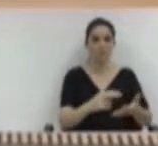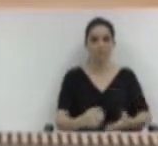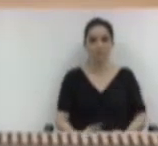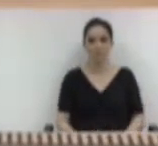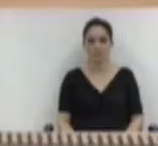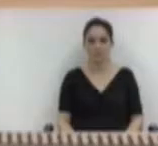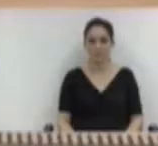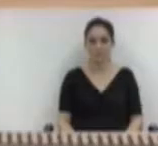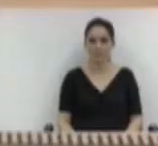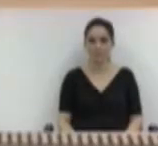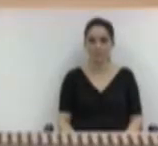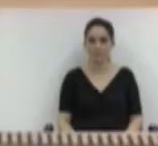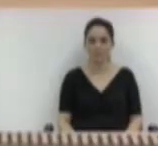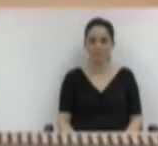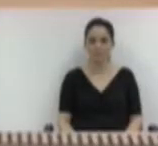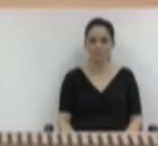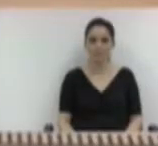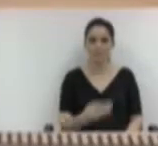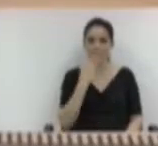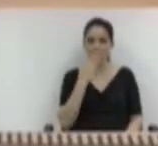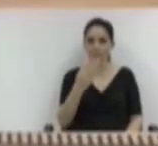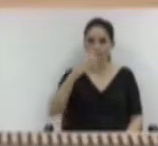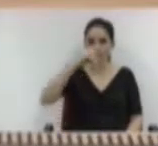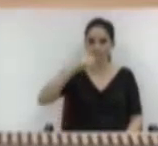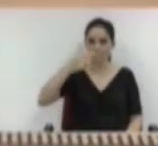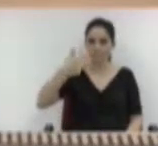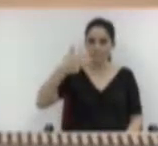ao Executivo. Requerimento